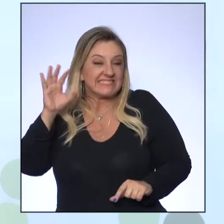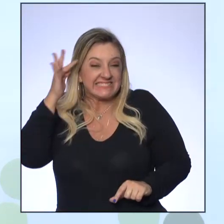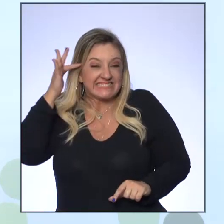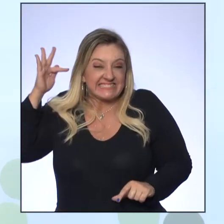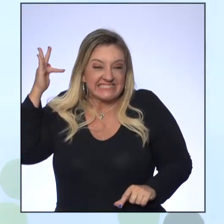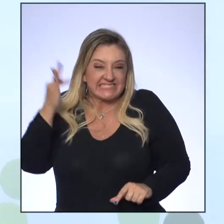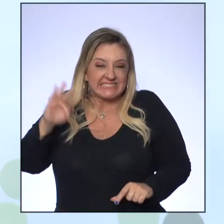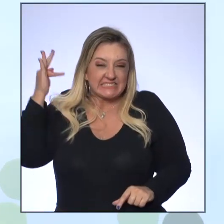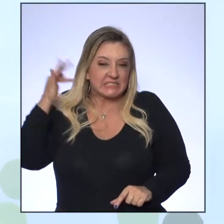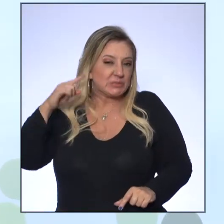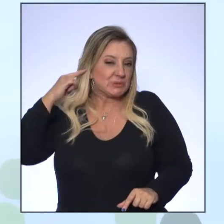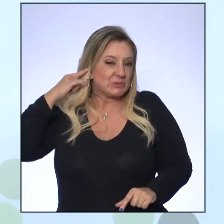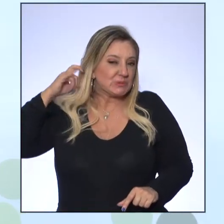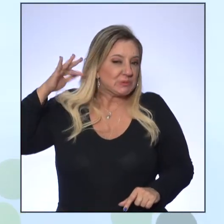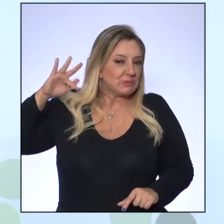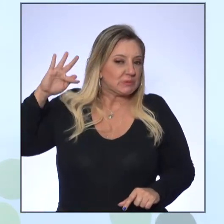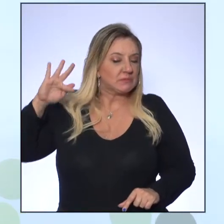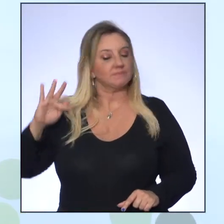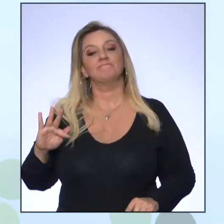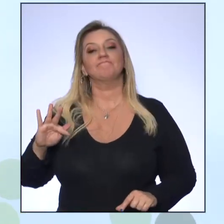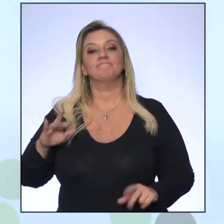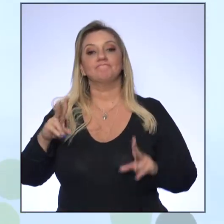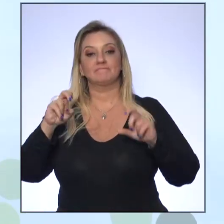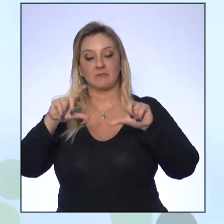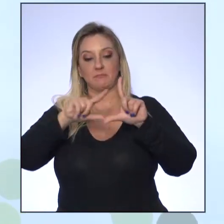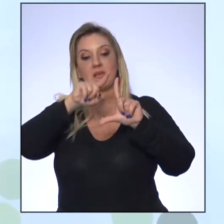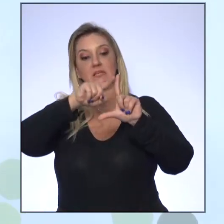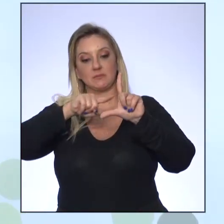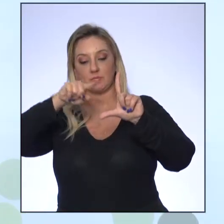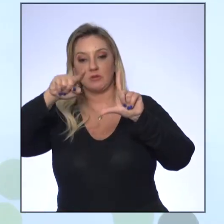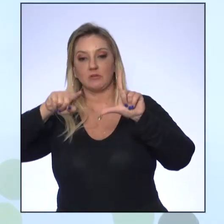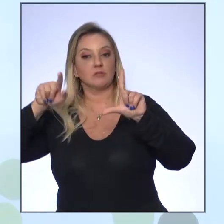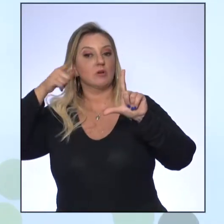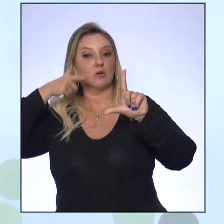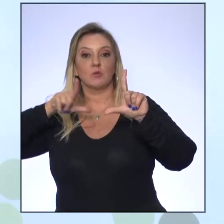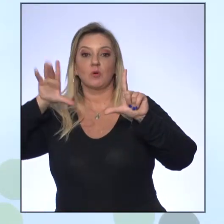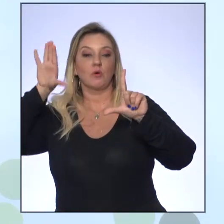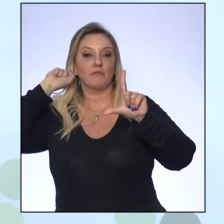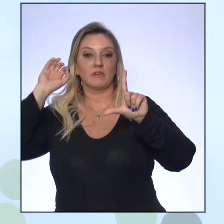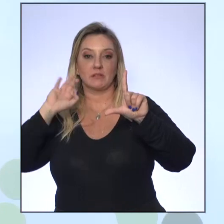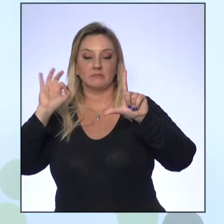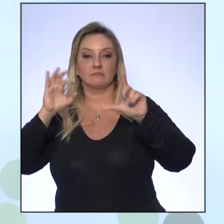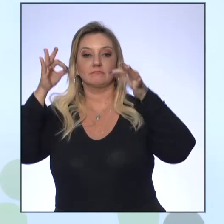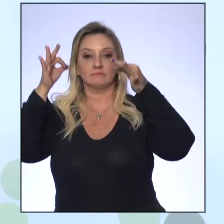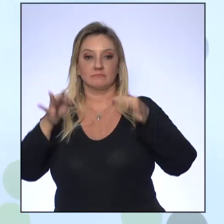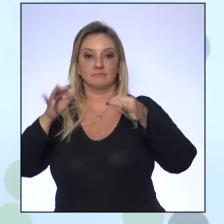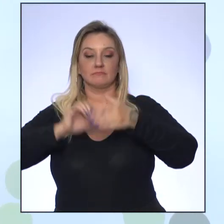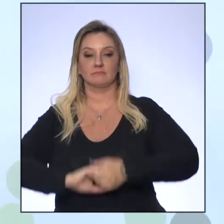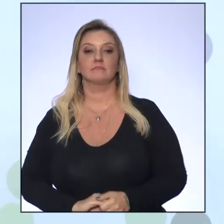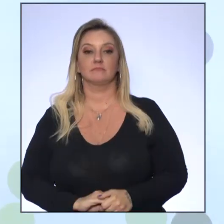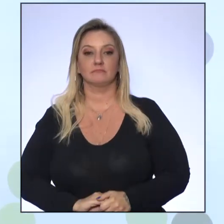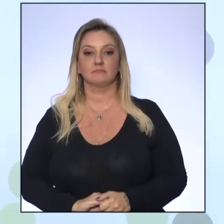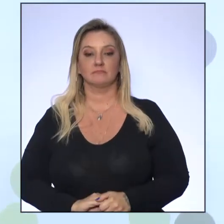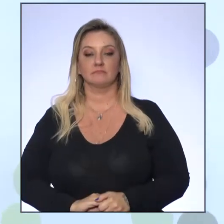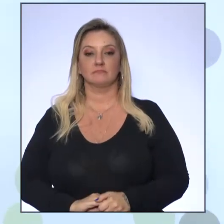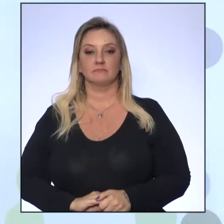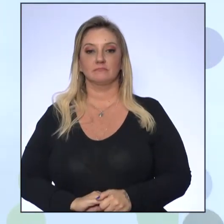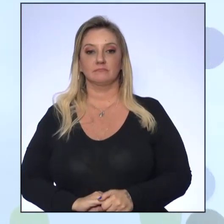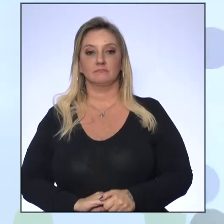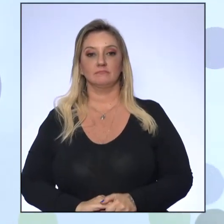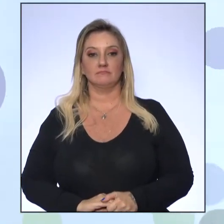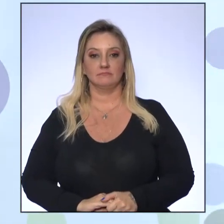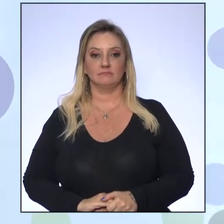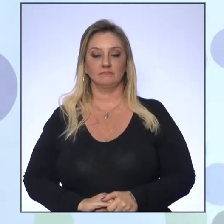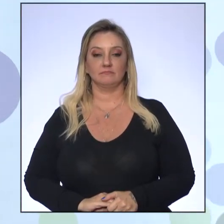dói. Então, olha que interessante, mesmo dentro da frequência, eu não consigo ouvir. Está correto também. E o terceiro